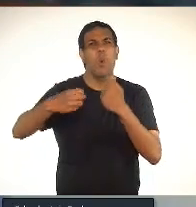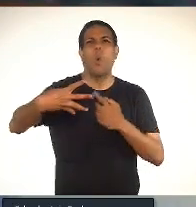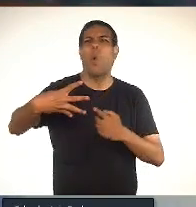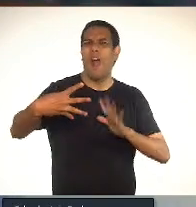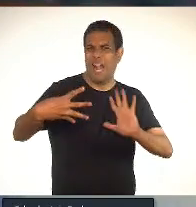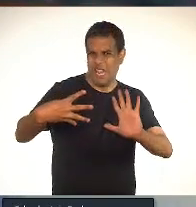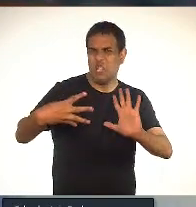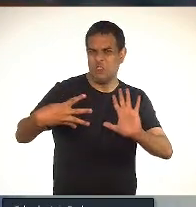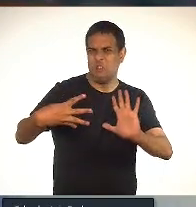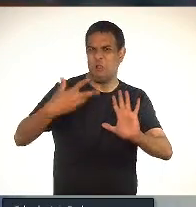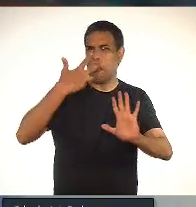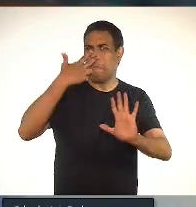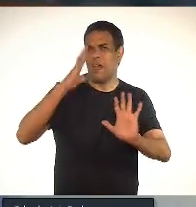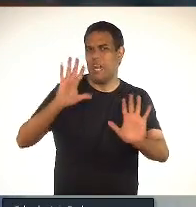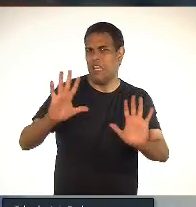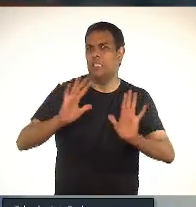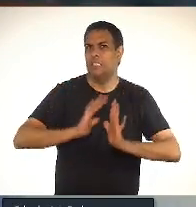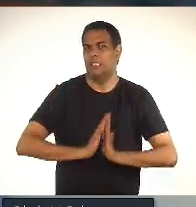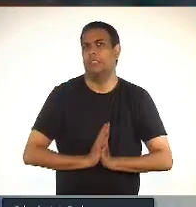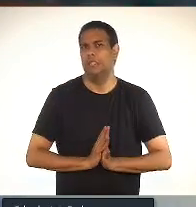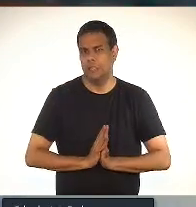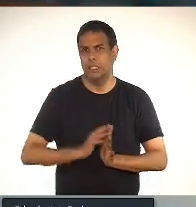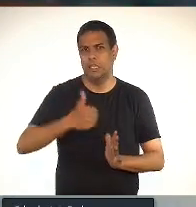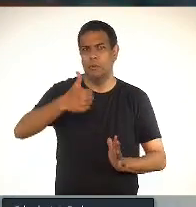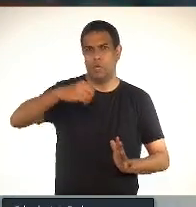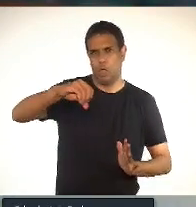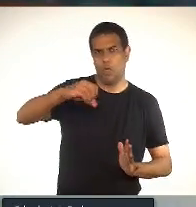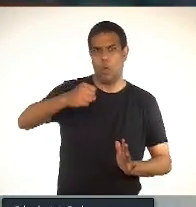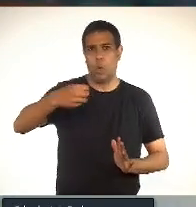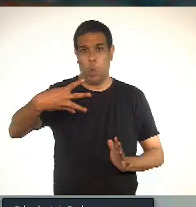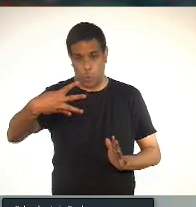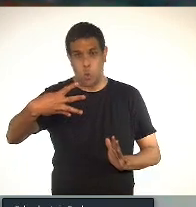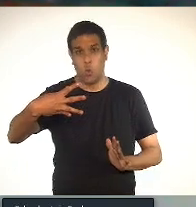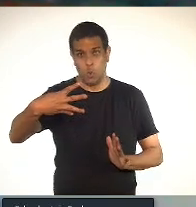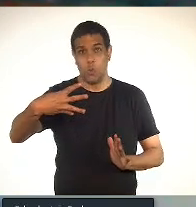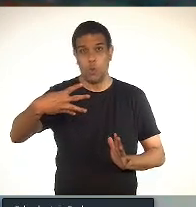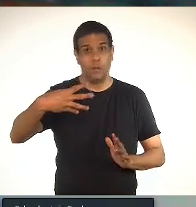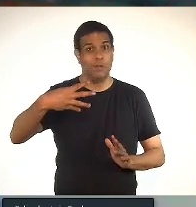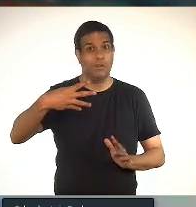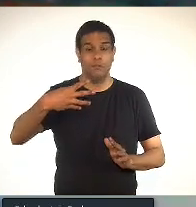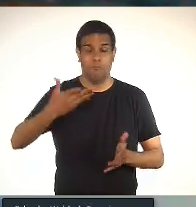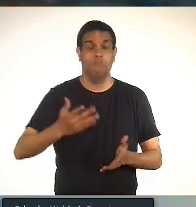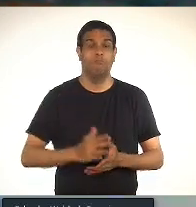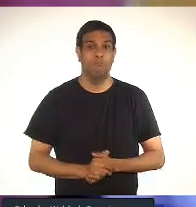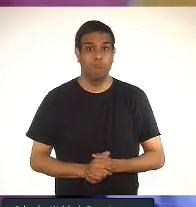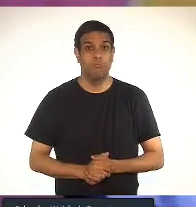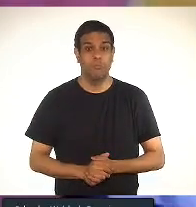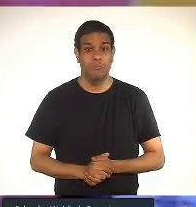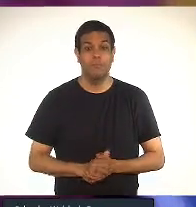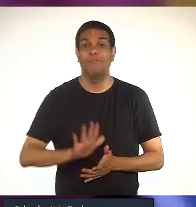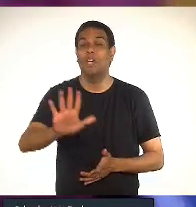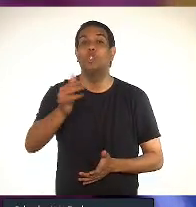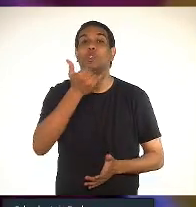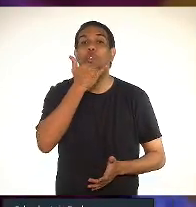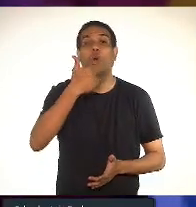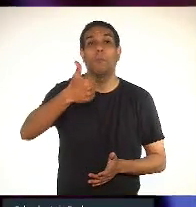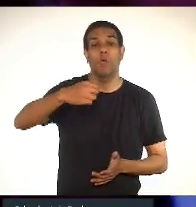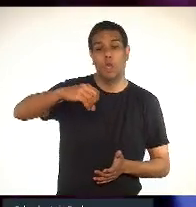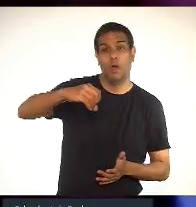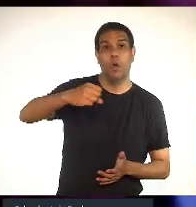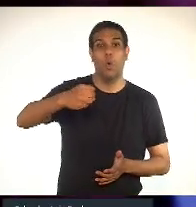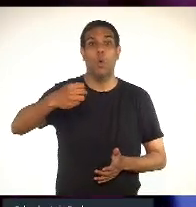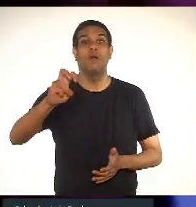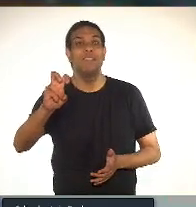84, salvo erro de memória. Né? Ele saiu do governo em 88. 85.